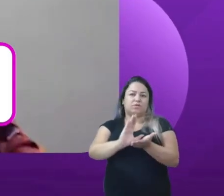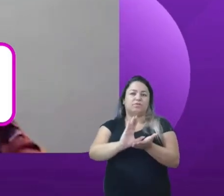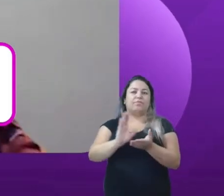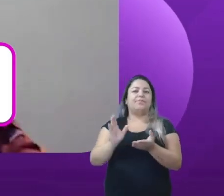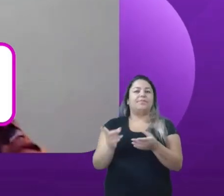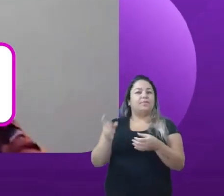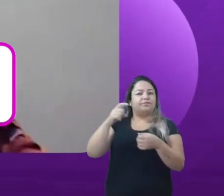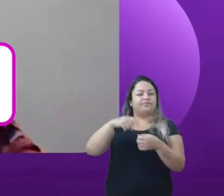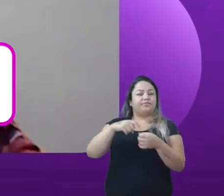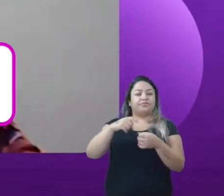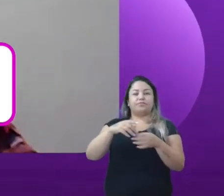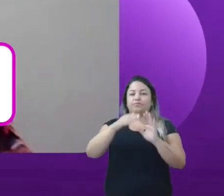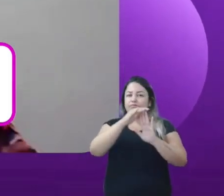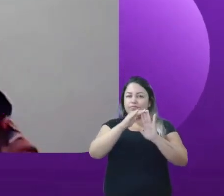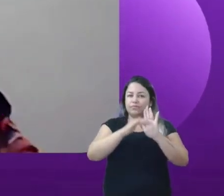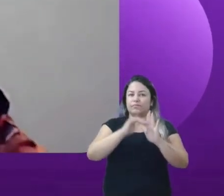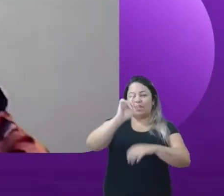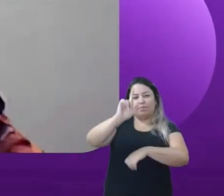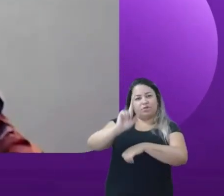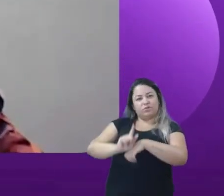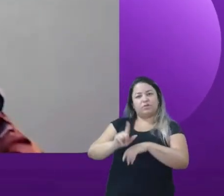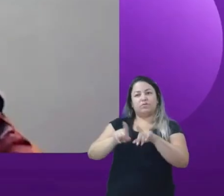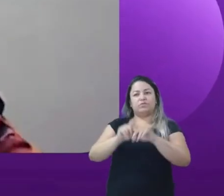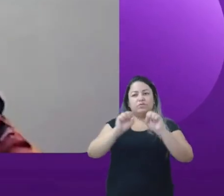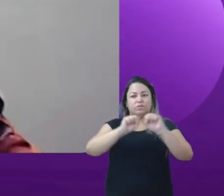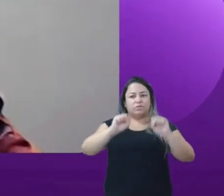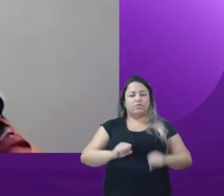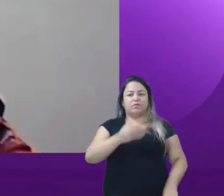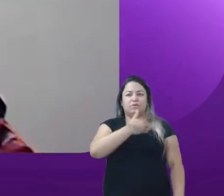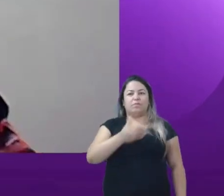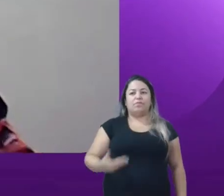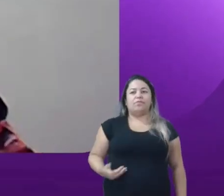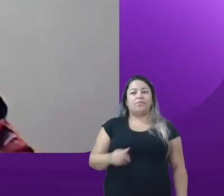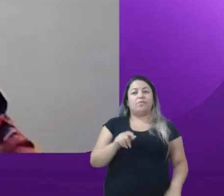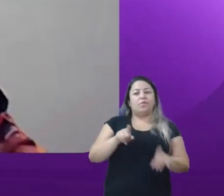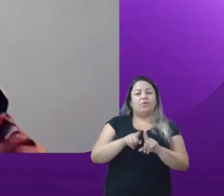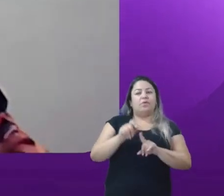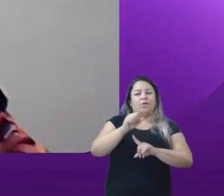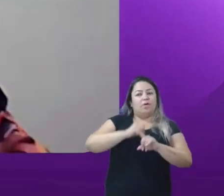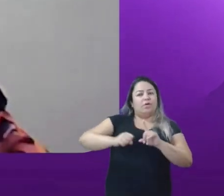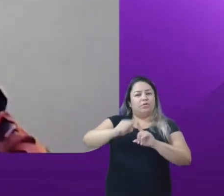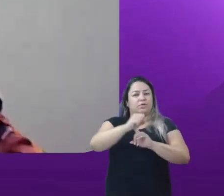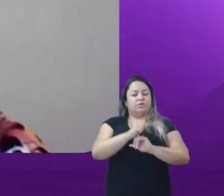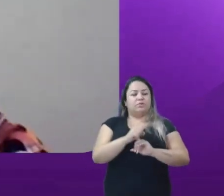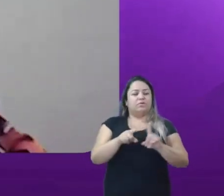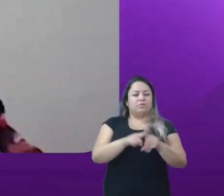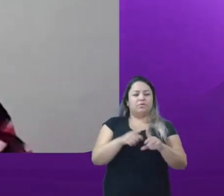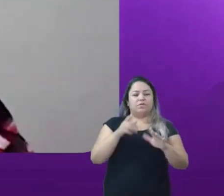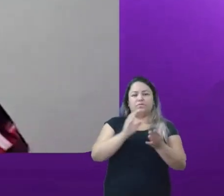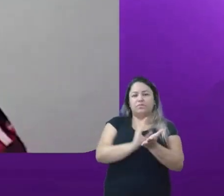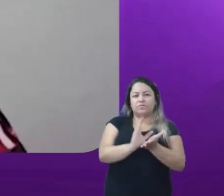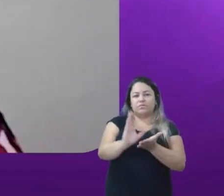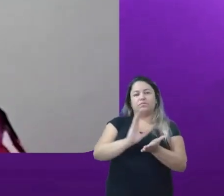voltados para a gestão do Sistema Único da Assistência Social, então interfere nos financiamentos